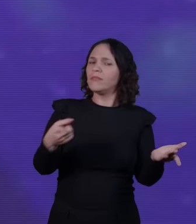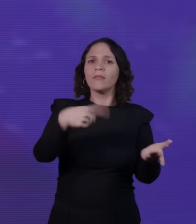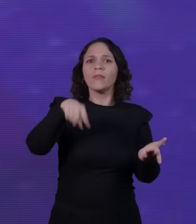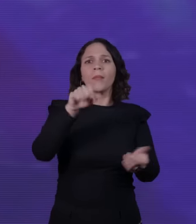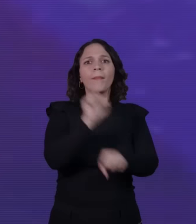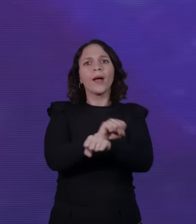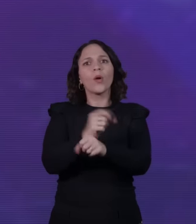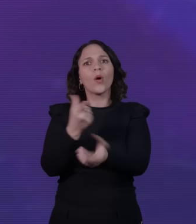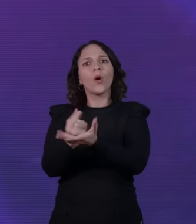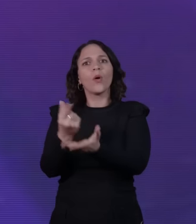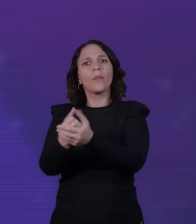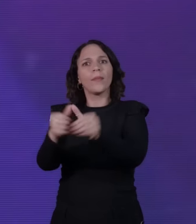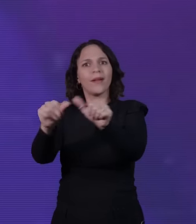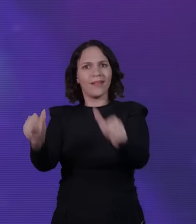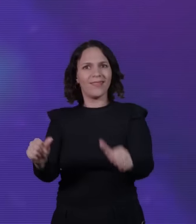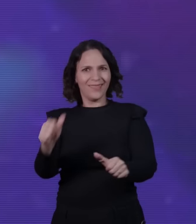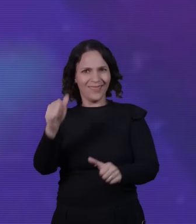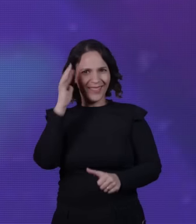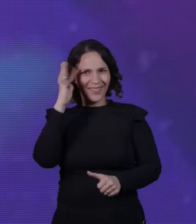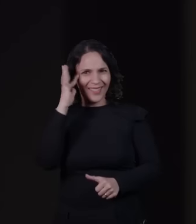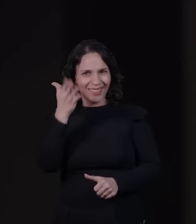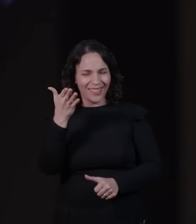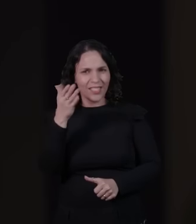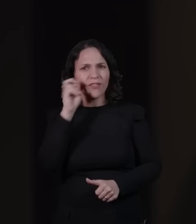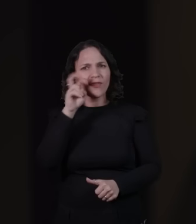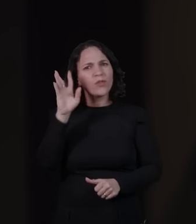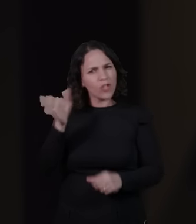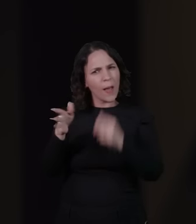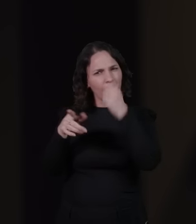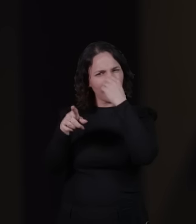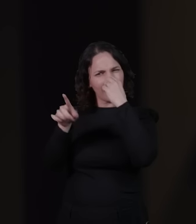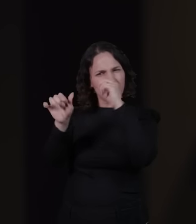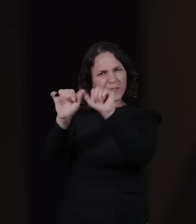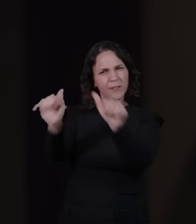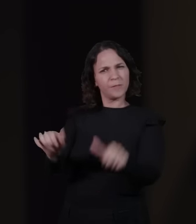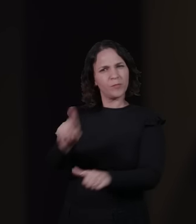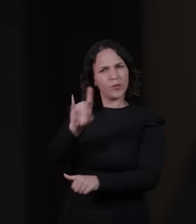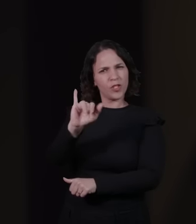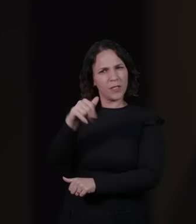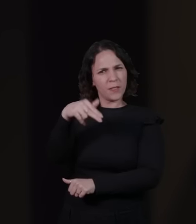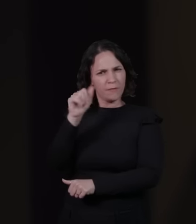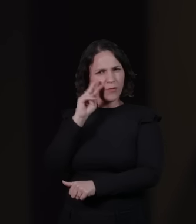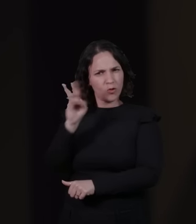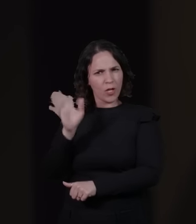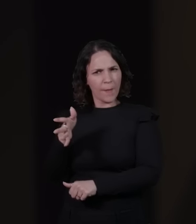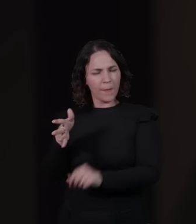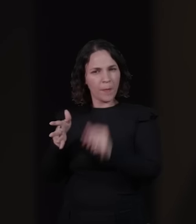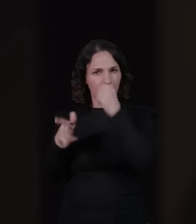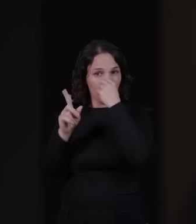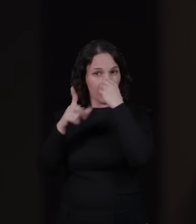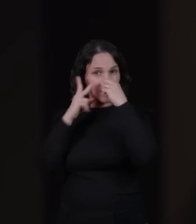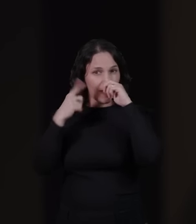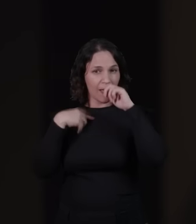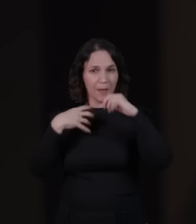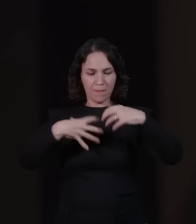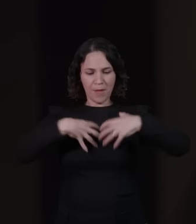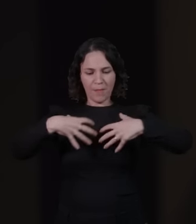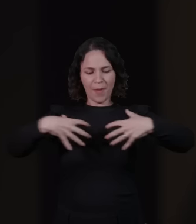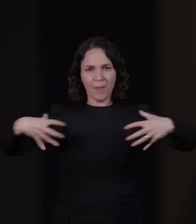paravam de comprar aquilo. Vocês já devem ter visto a estátua da deusa Diana. é uma deusa cheia de seios. Já viram